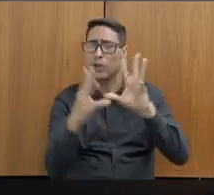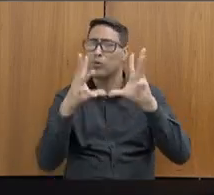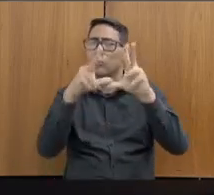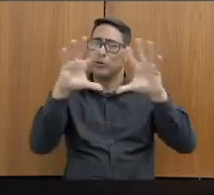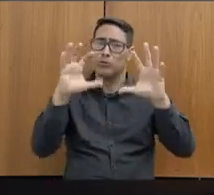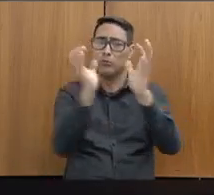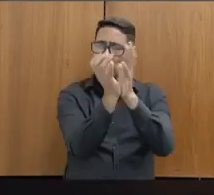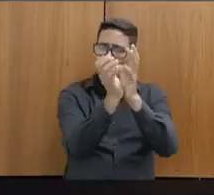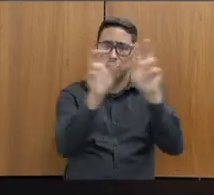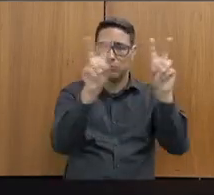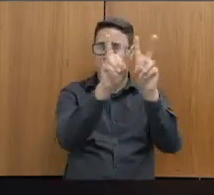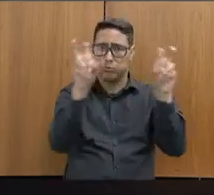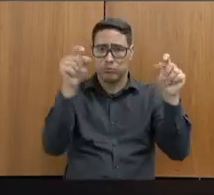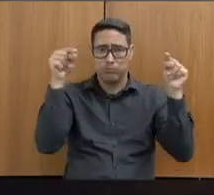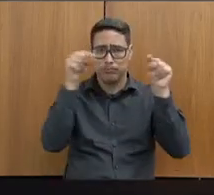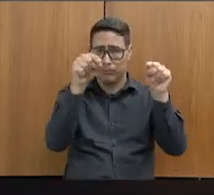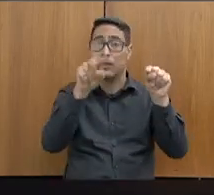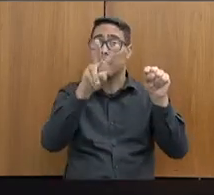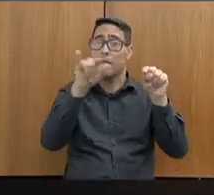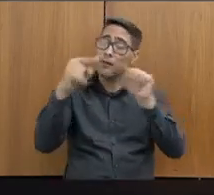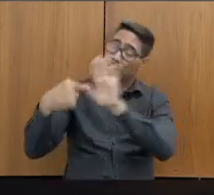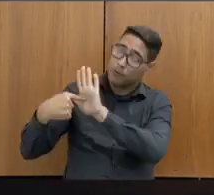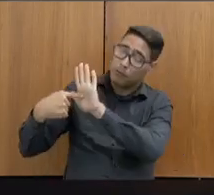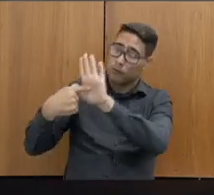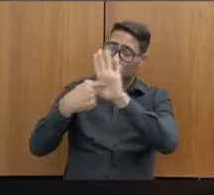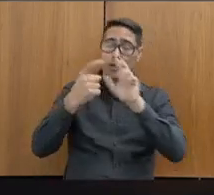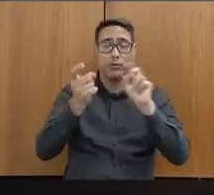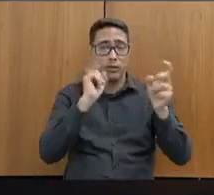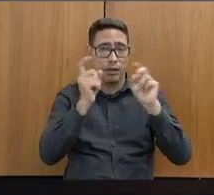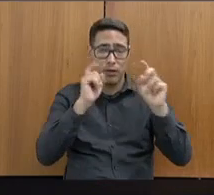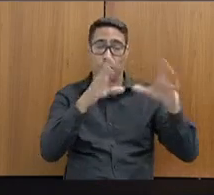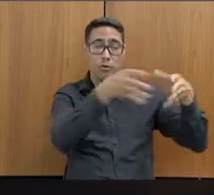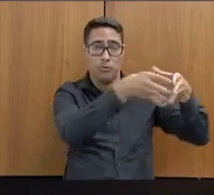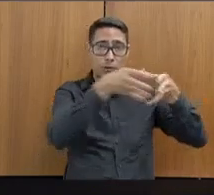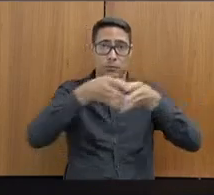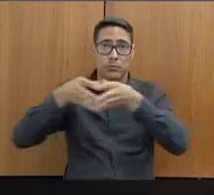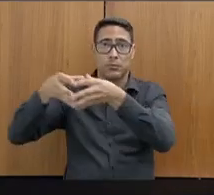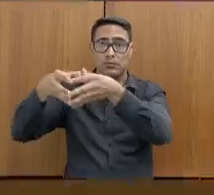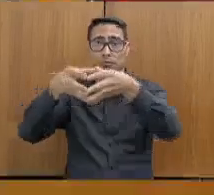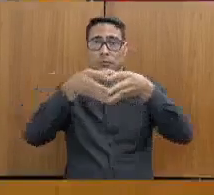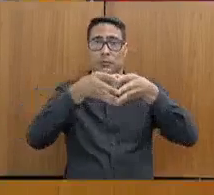competente e serão apreciados nas reuniões ordinárias das comissões.